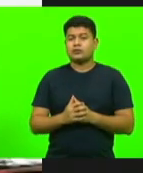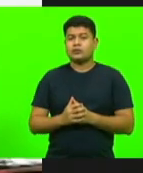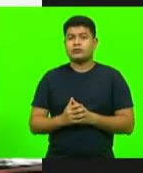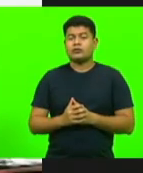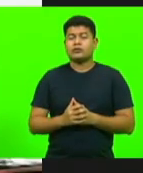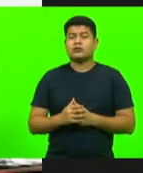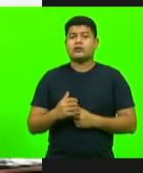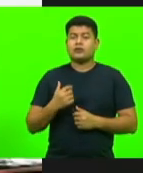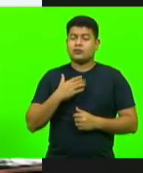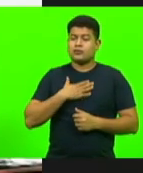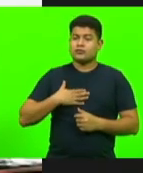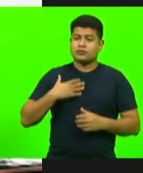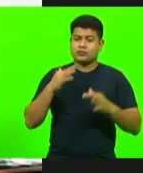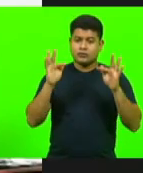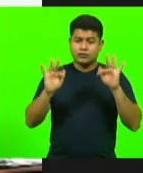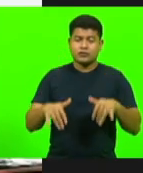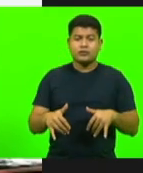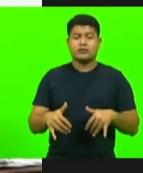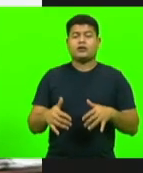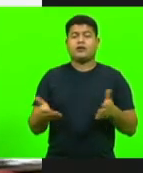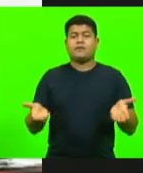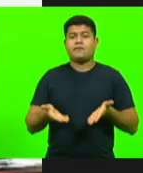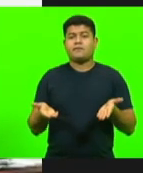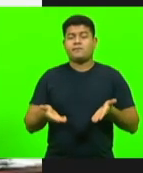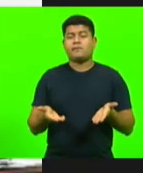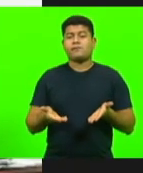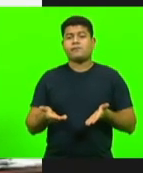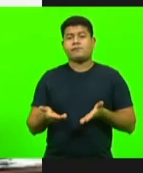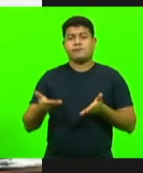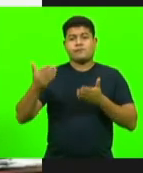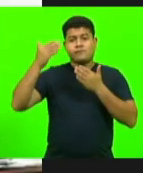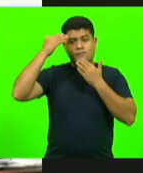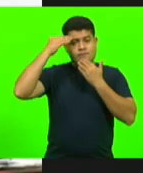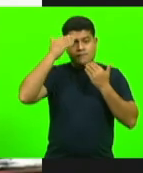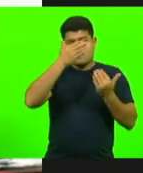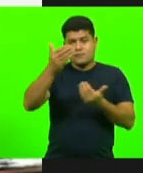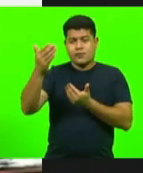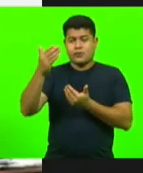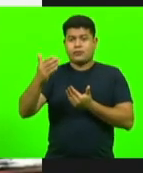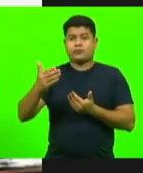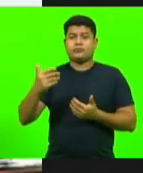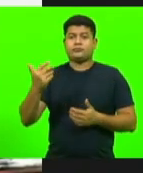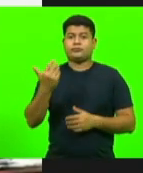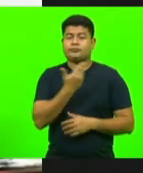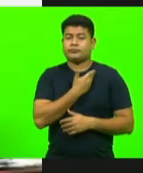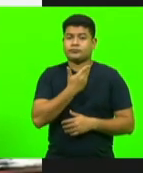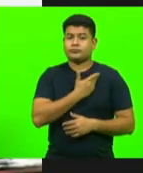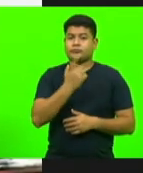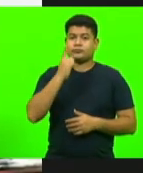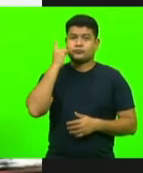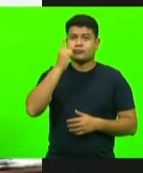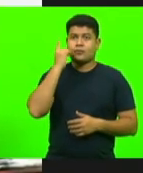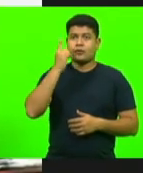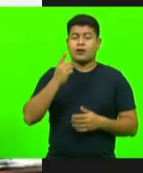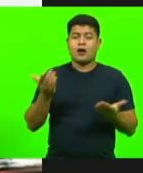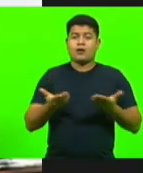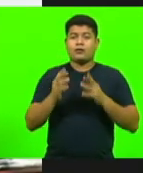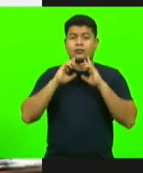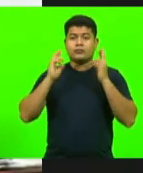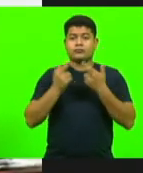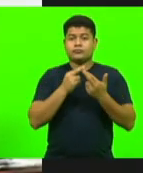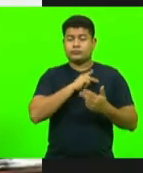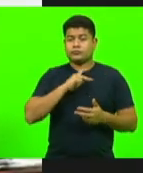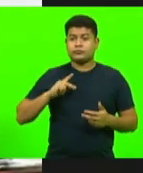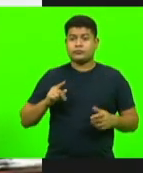encerrar mais uma vez agradecendo parabenizando os colegas a deputada palestra realização dessa audiência pública e